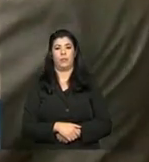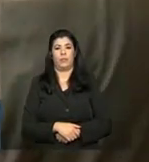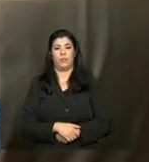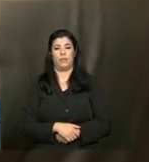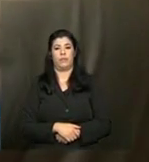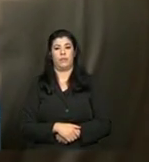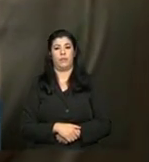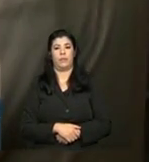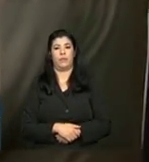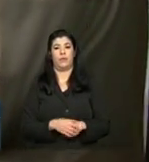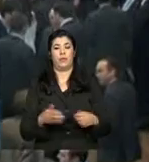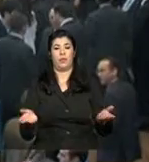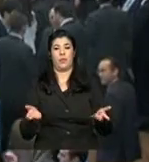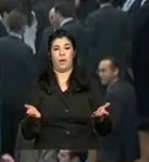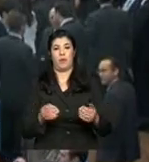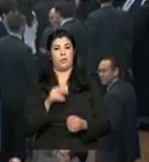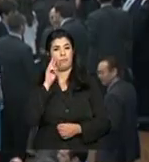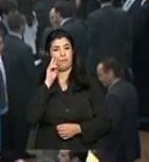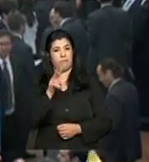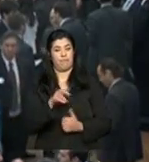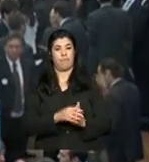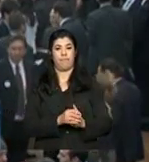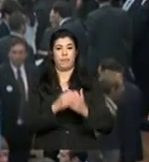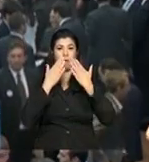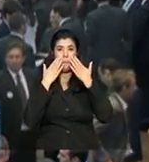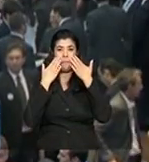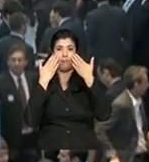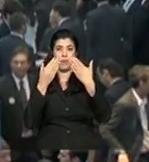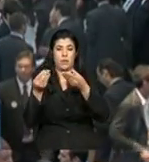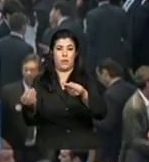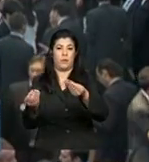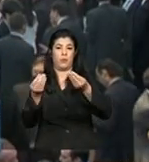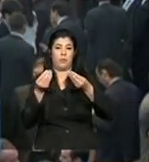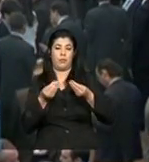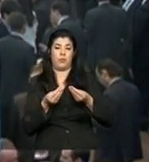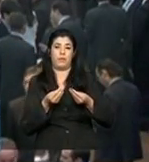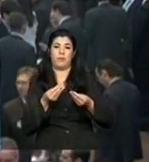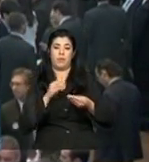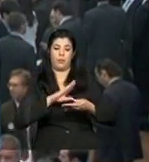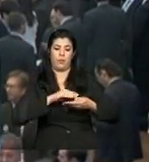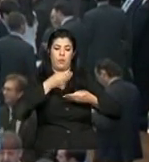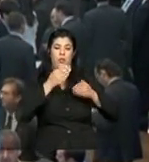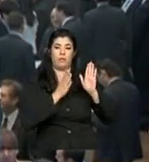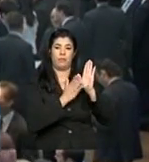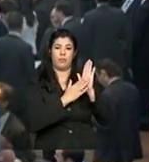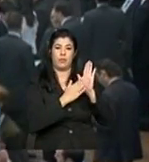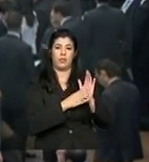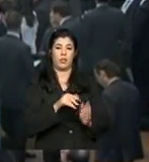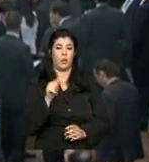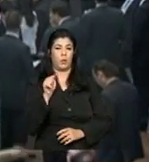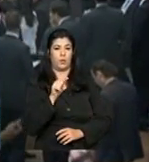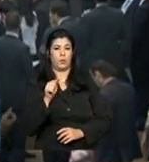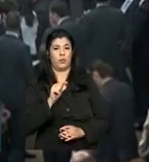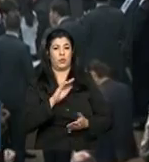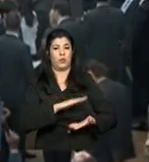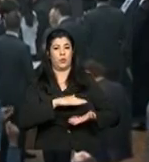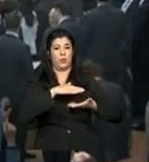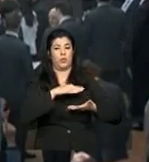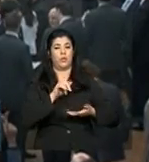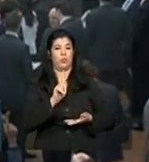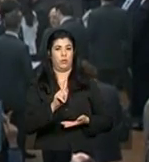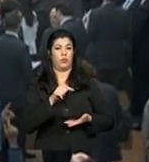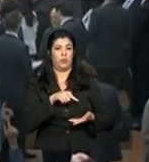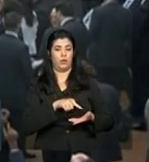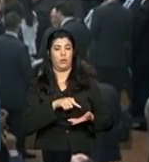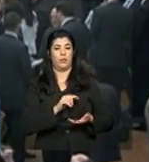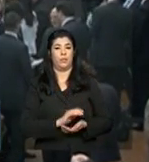Então, estão sendo apresentadas as propostas para esse que é o 7º lote neste